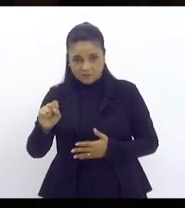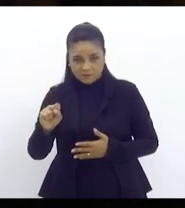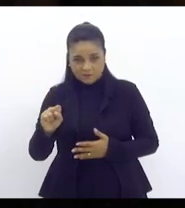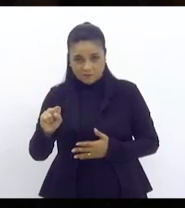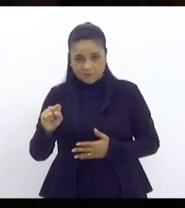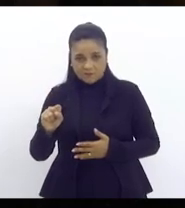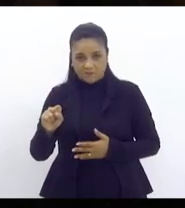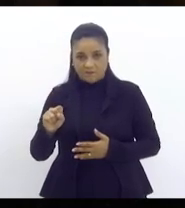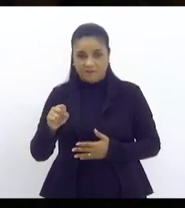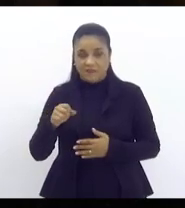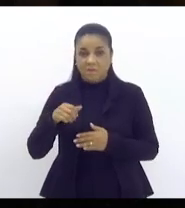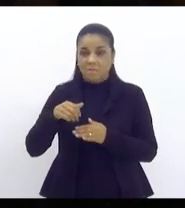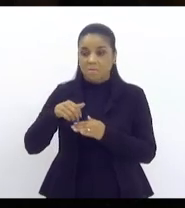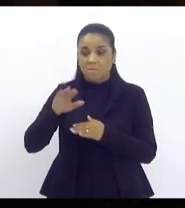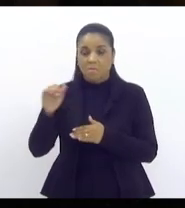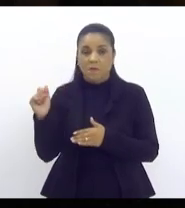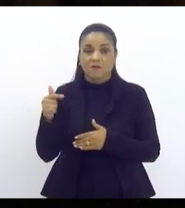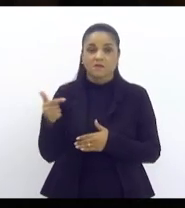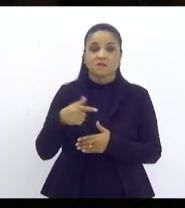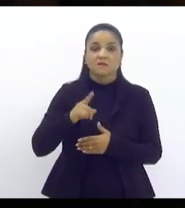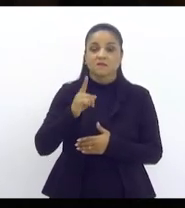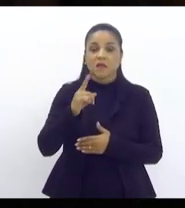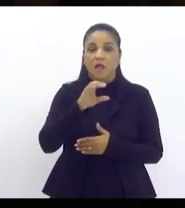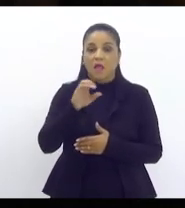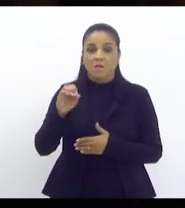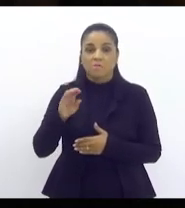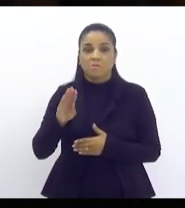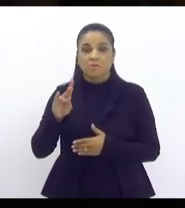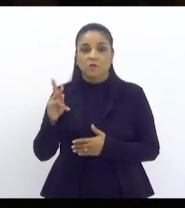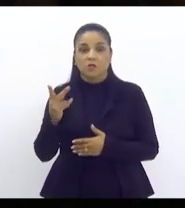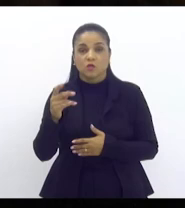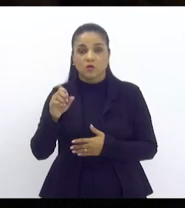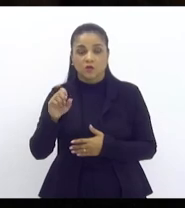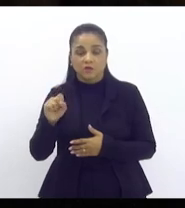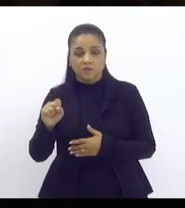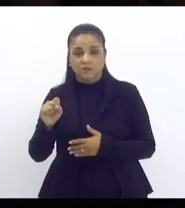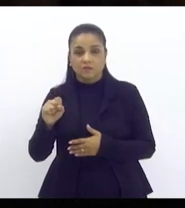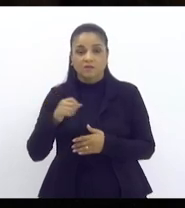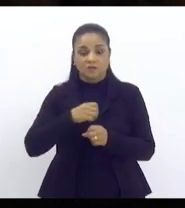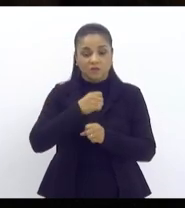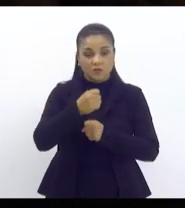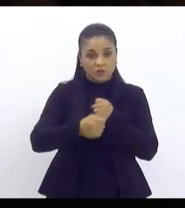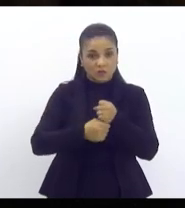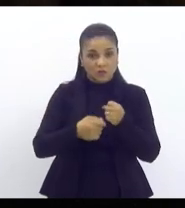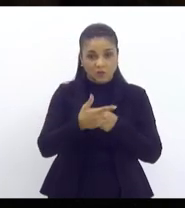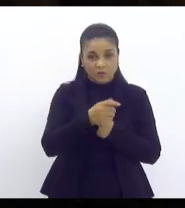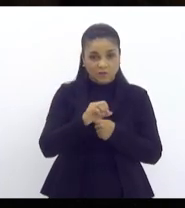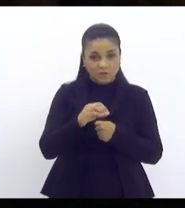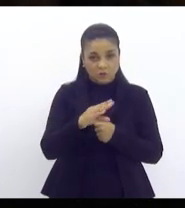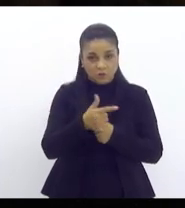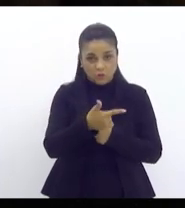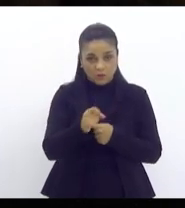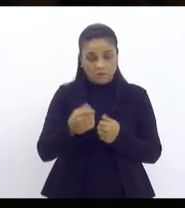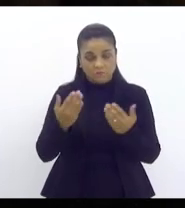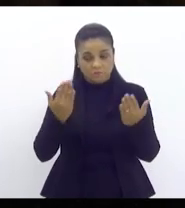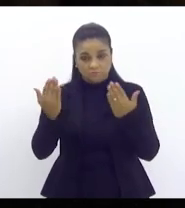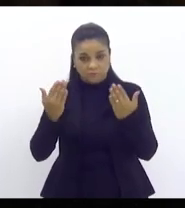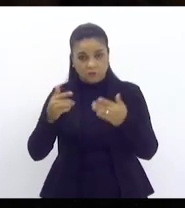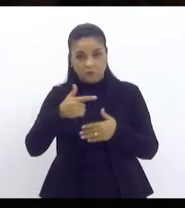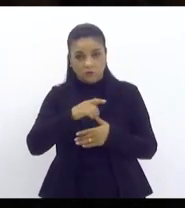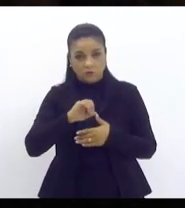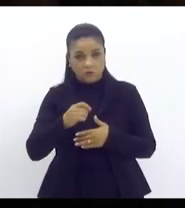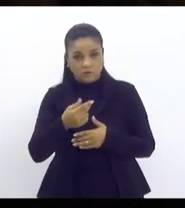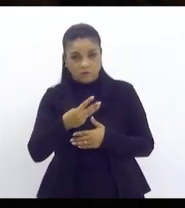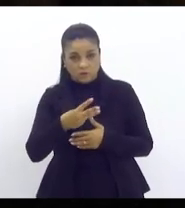bi, 100 milhões a mais. Por via de consequência, cotejado 24 com este ano que nós estamos vivendo,